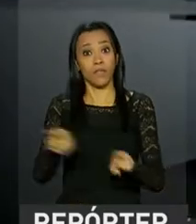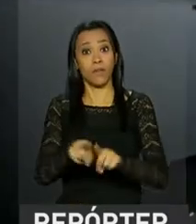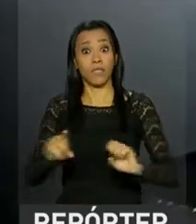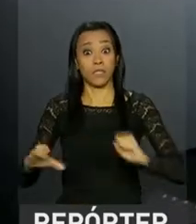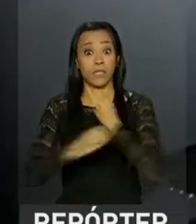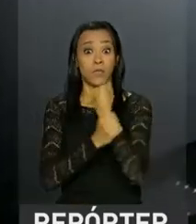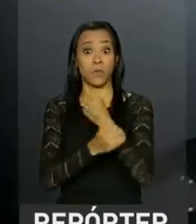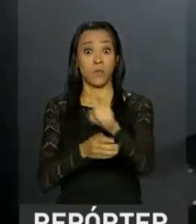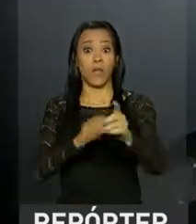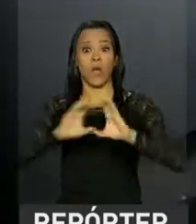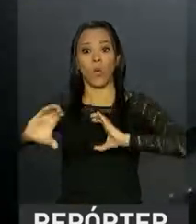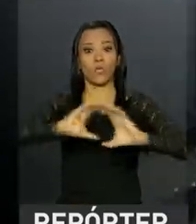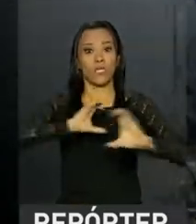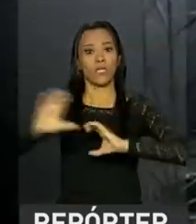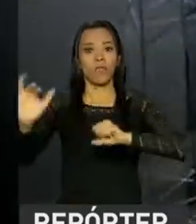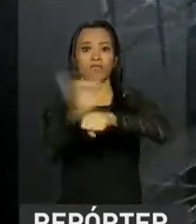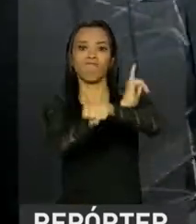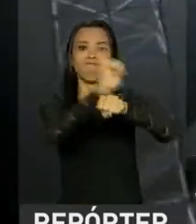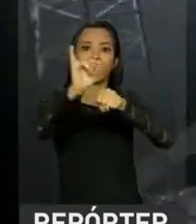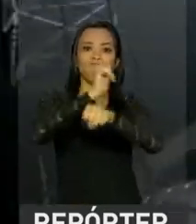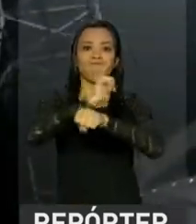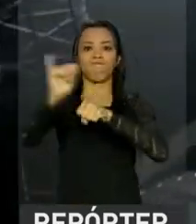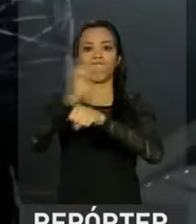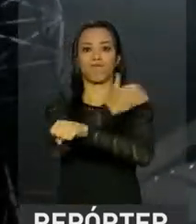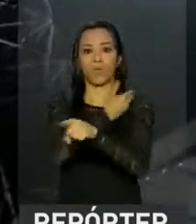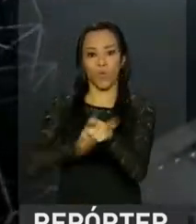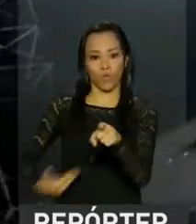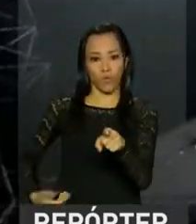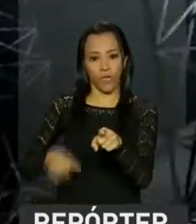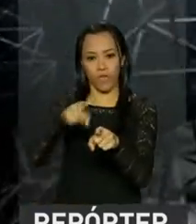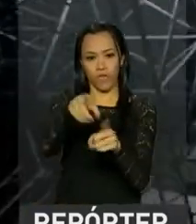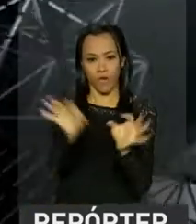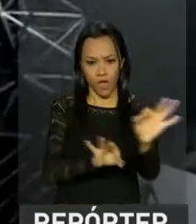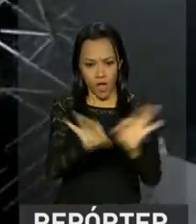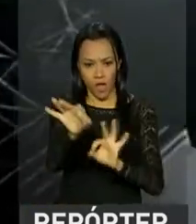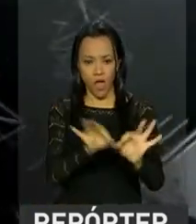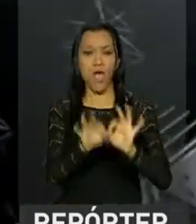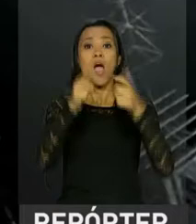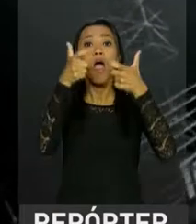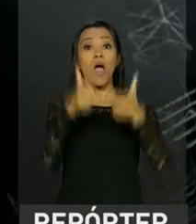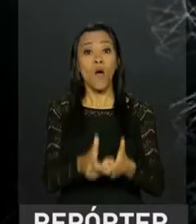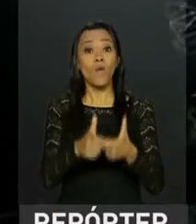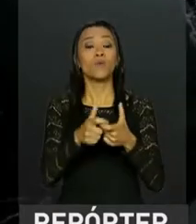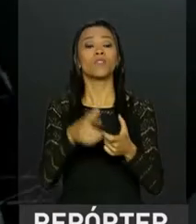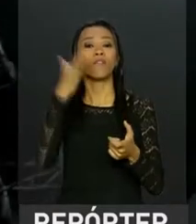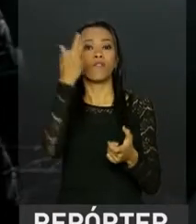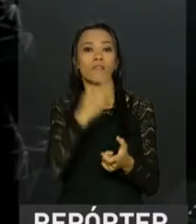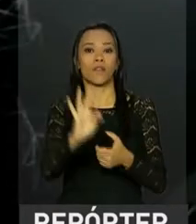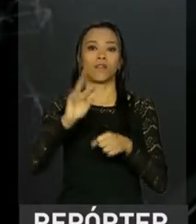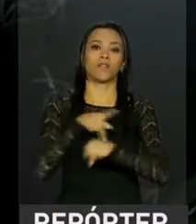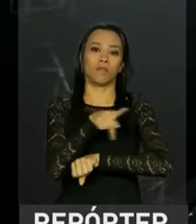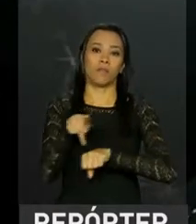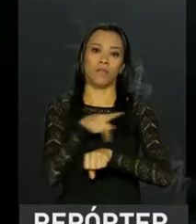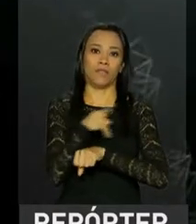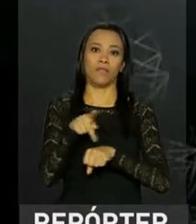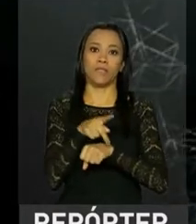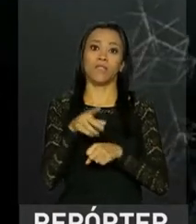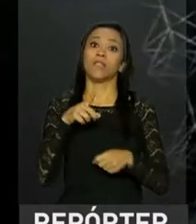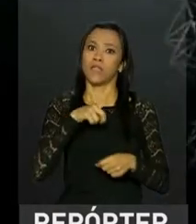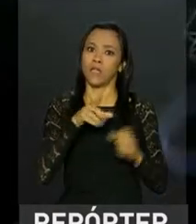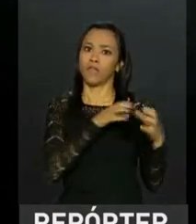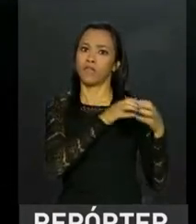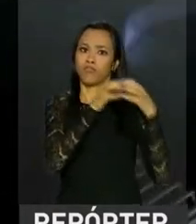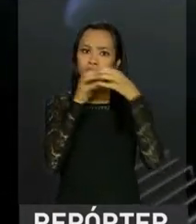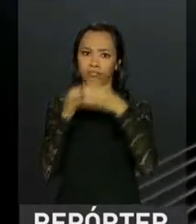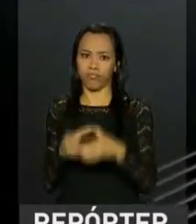comunicação estratégica do governo equipamento foi construído na frança com a supervisão de especialistas